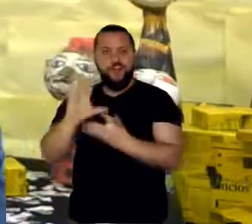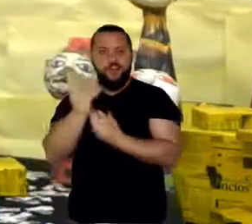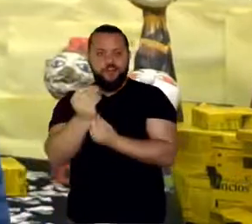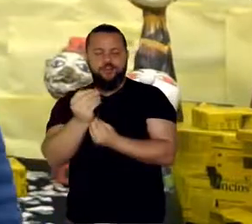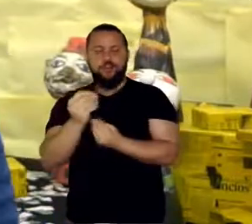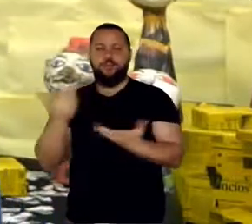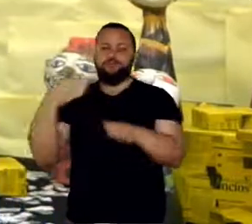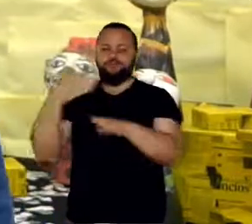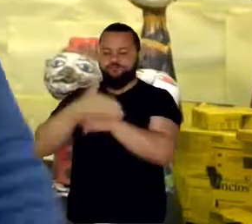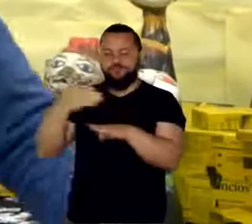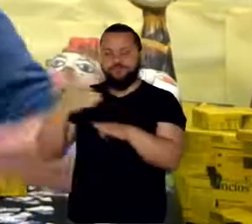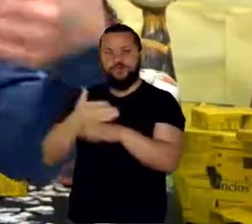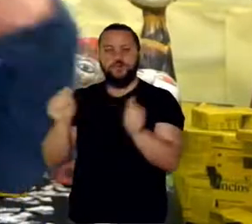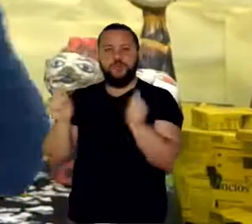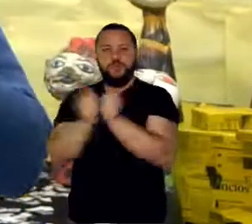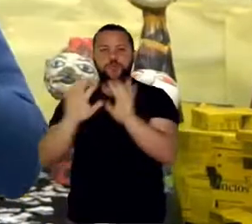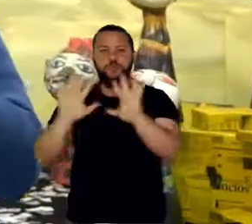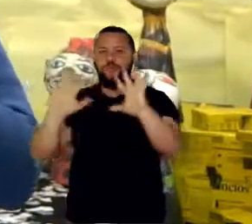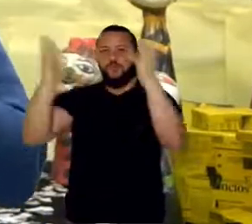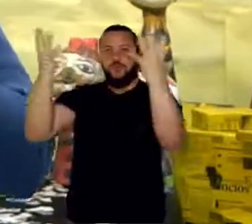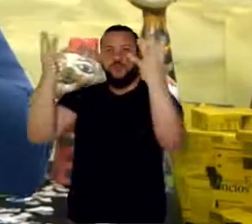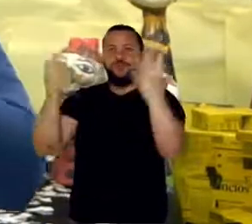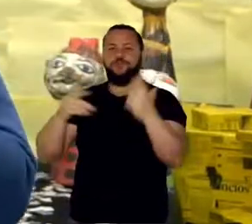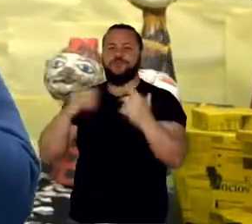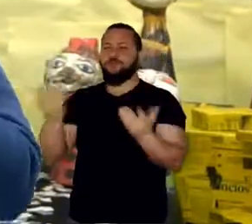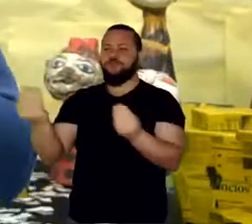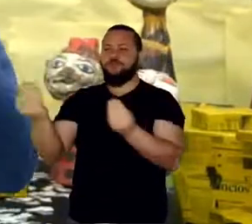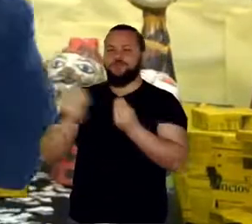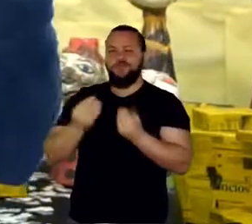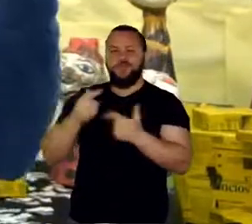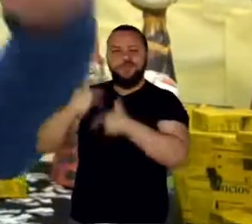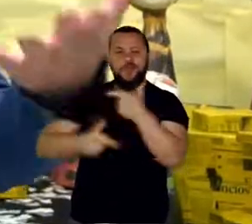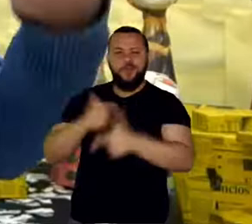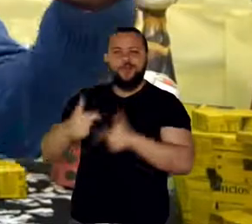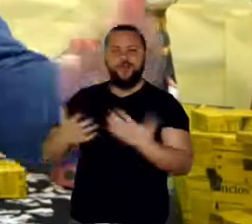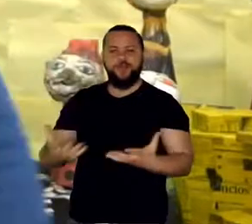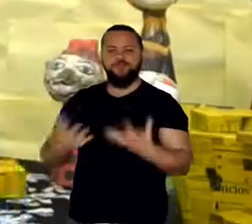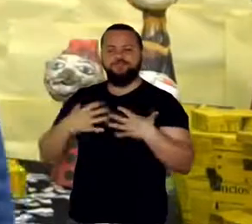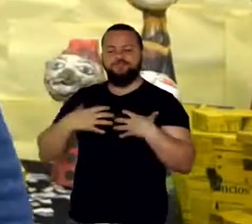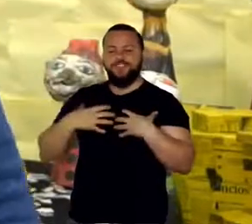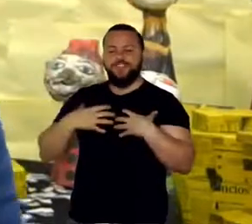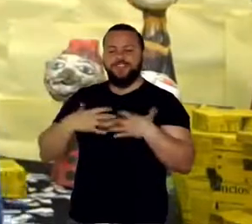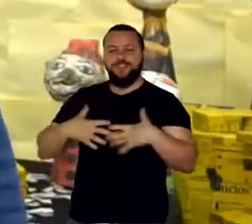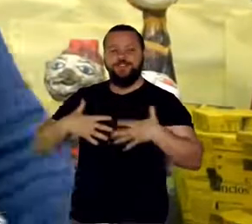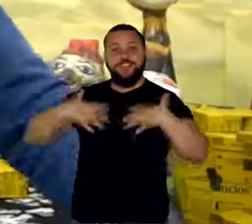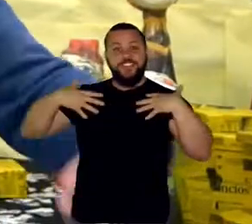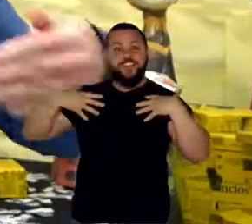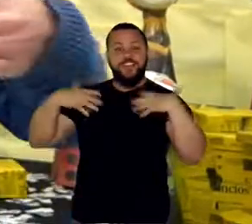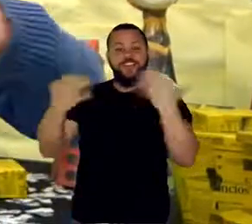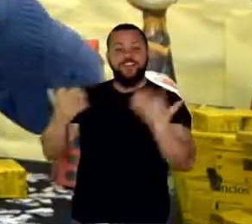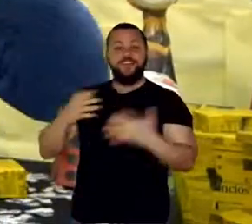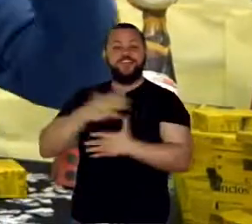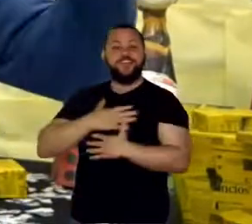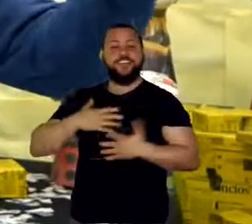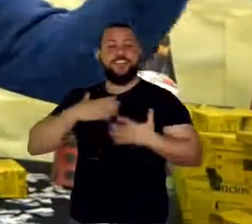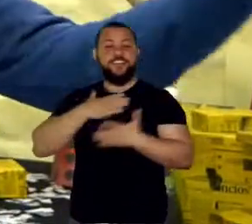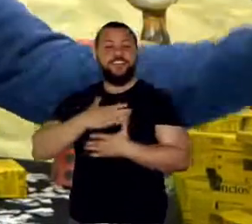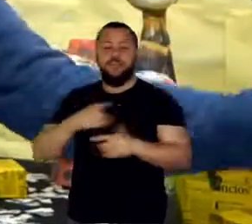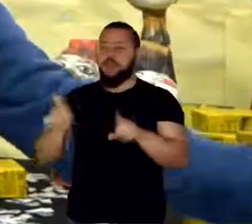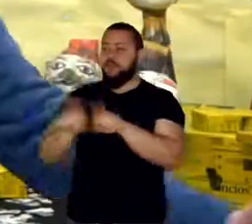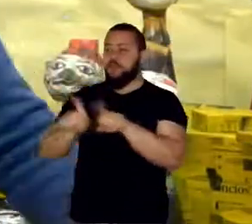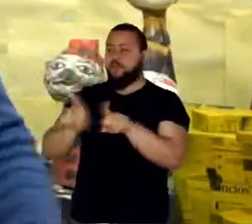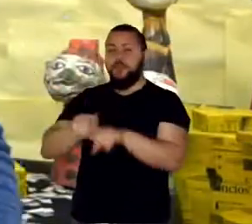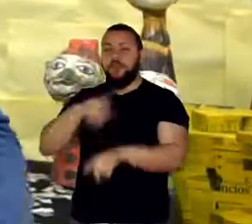esse trabalho aqui para a cidade também, e que nos deixa muito felizes, muito satisfeitos. E eu também quero falar que nós fizemos todas as medidas